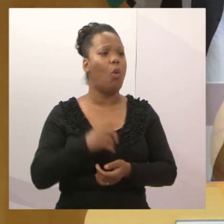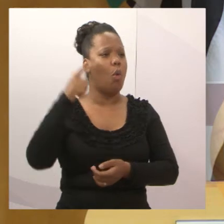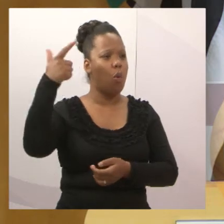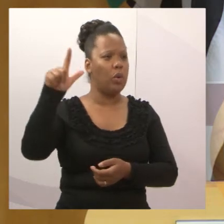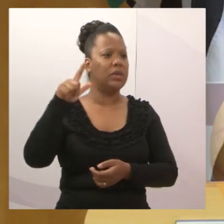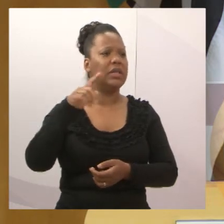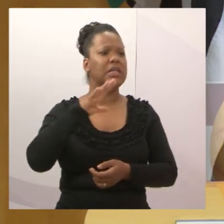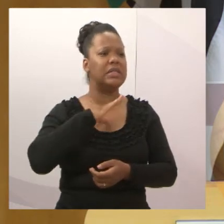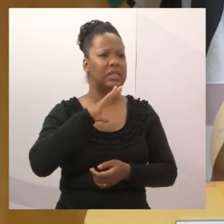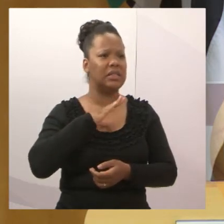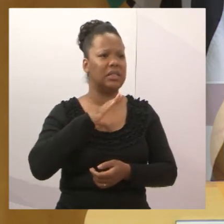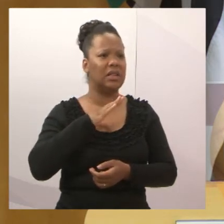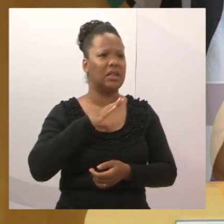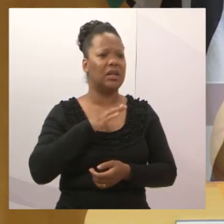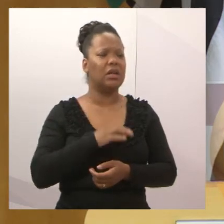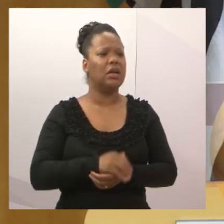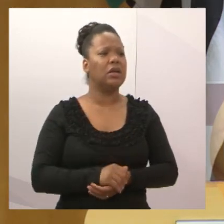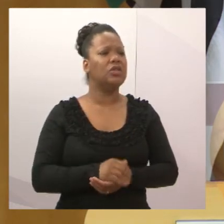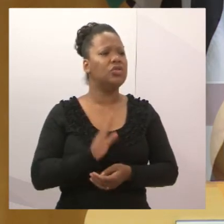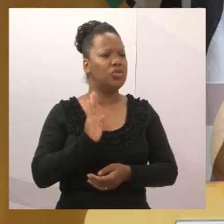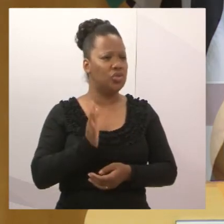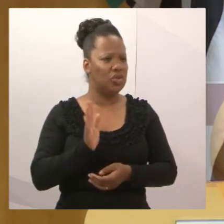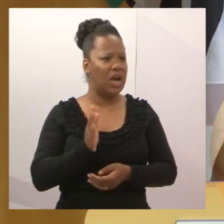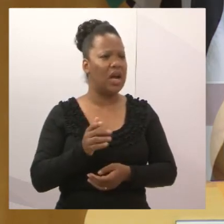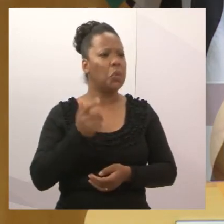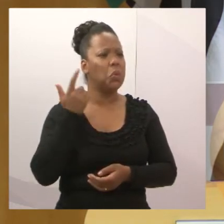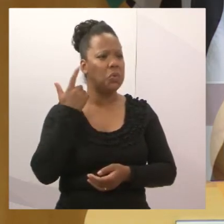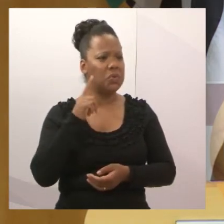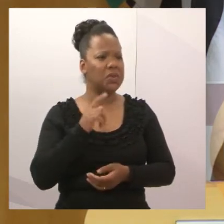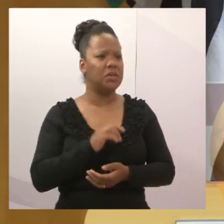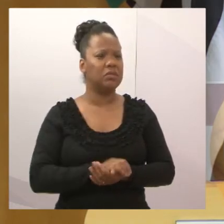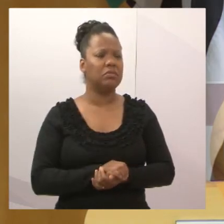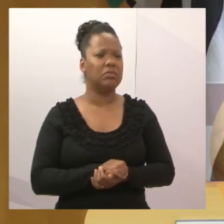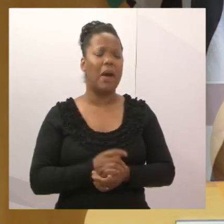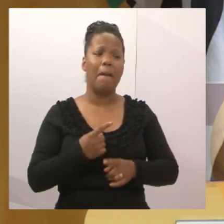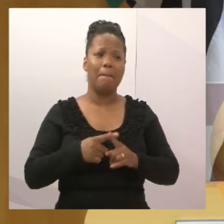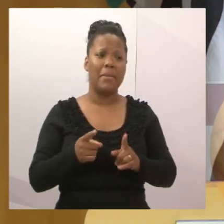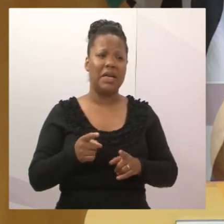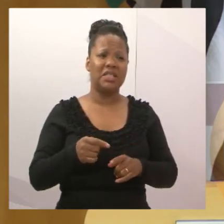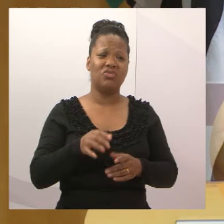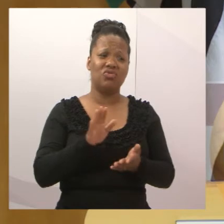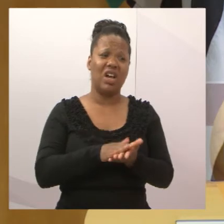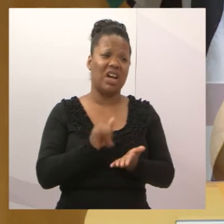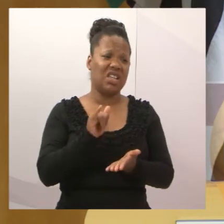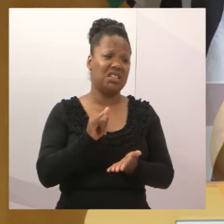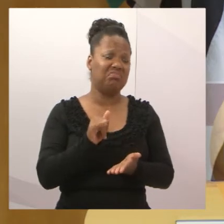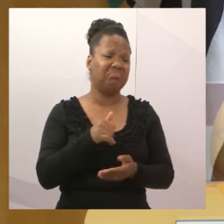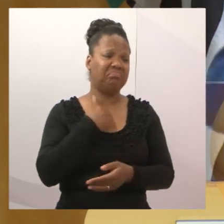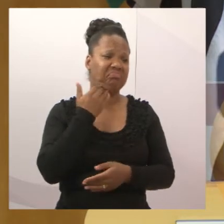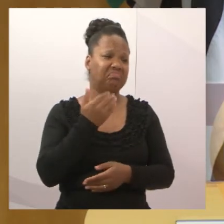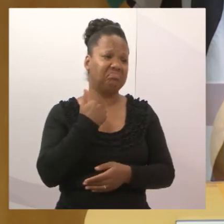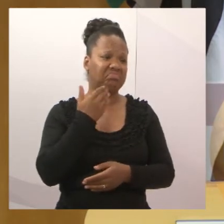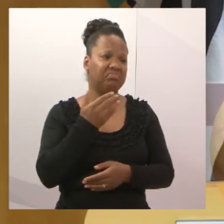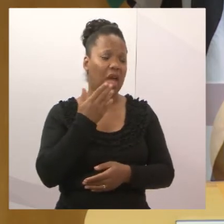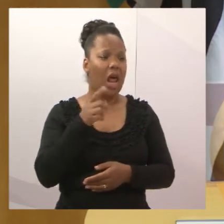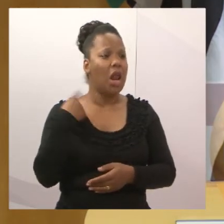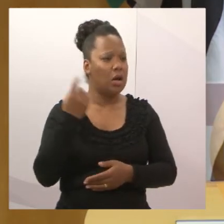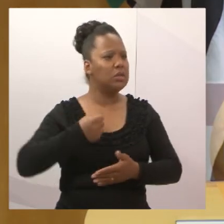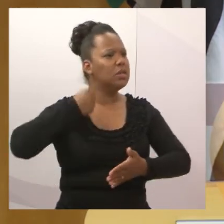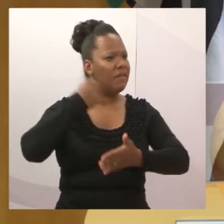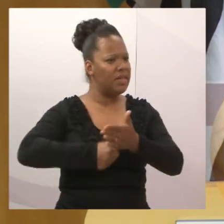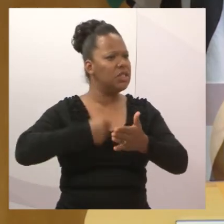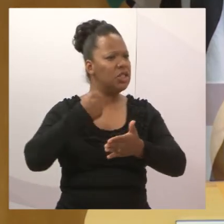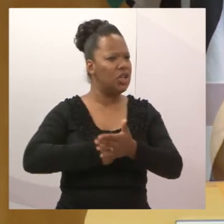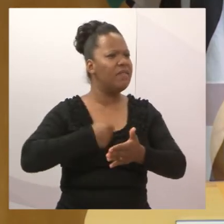o Bom Prato, se não me engano, Ferraz de Vasconcelos, né, que foi inaugurado, mas infelizmente Jacareí, nós estamos nessa luta, vamos continuar